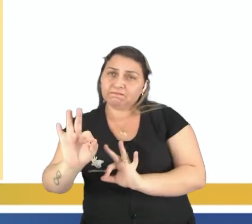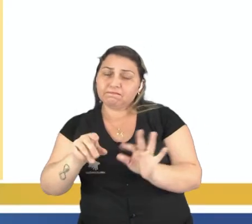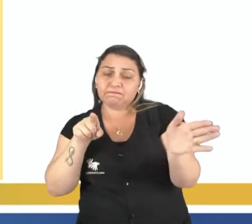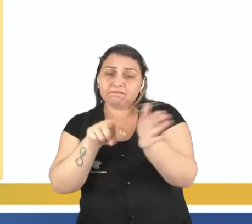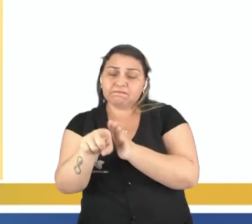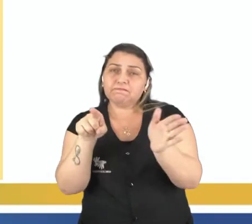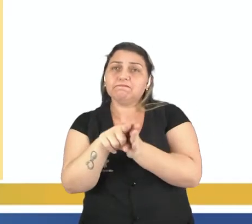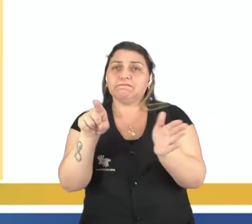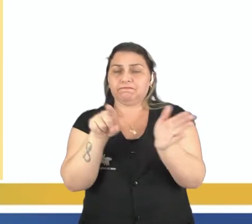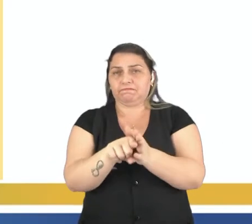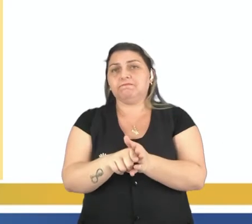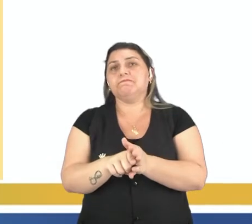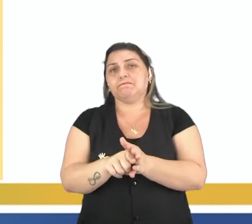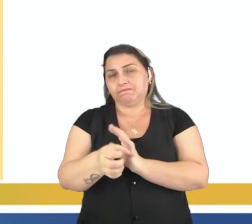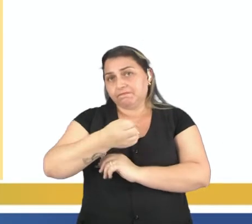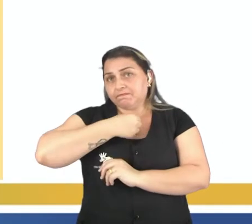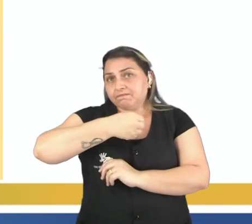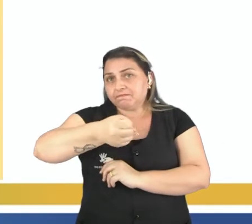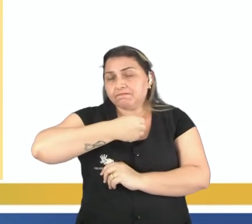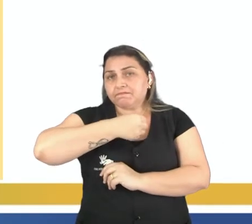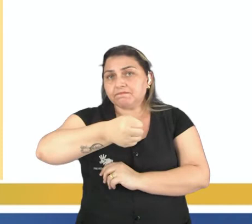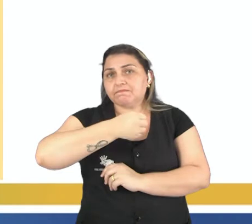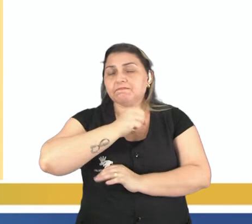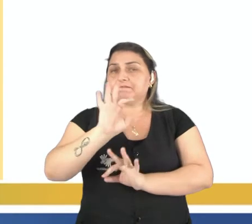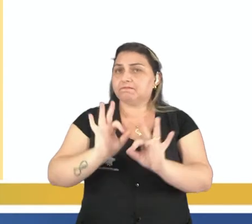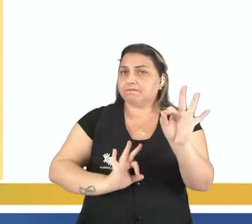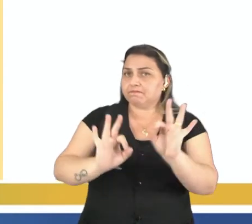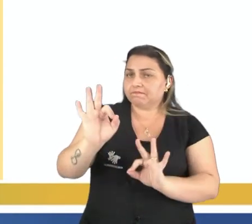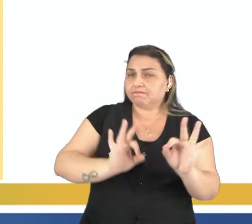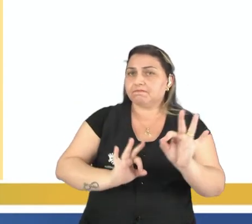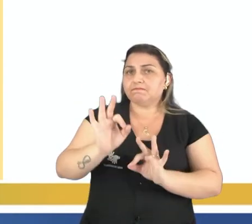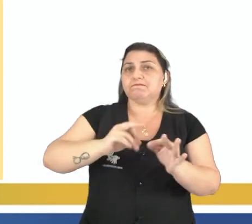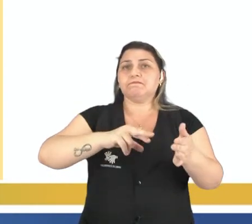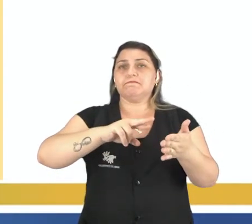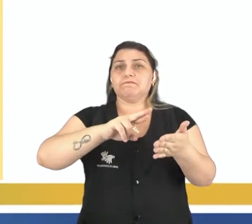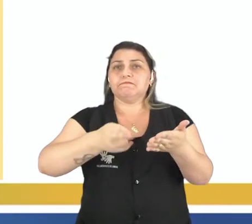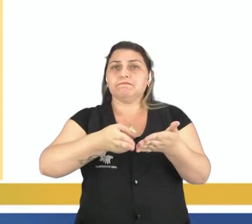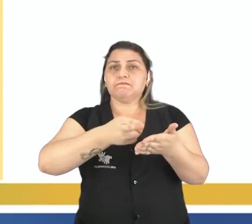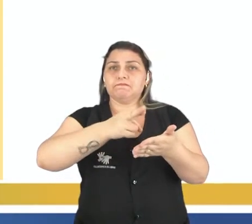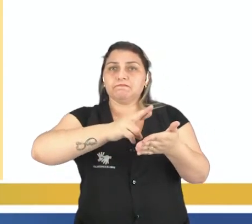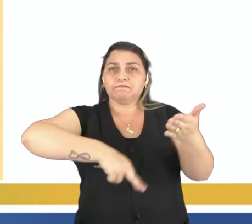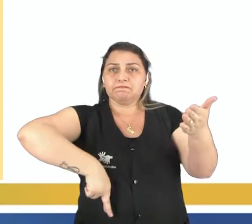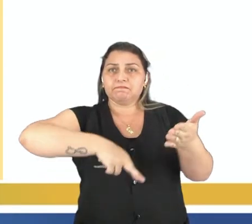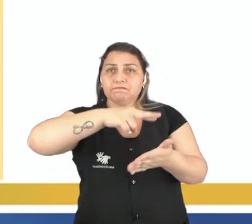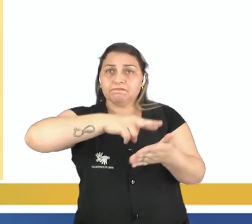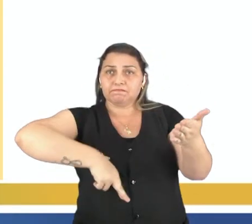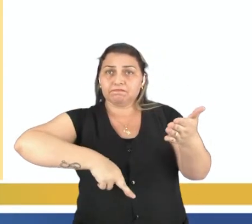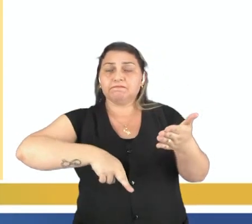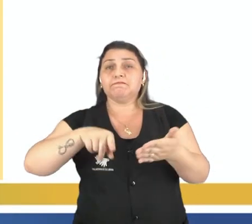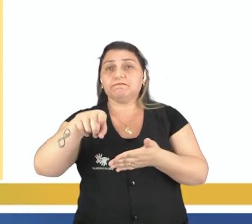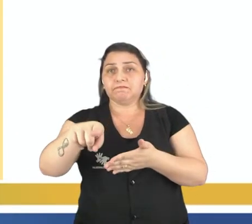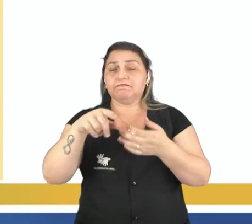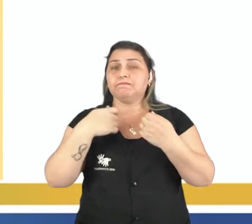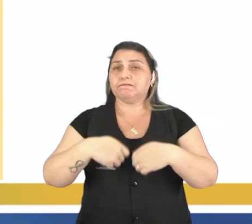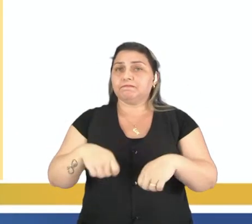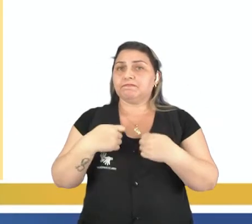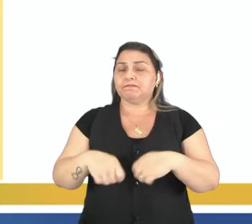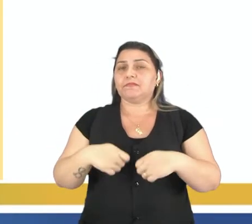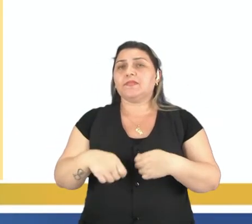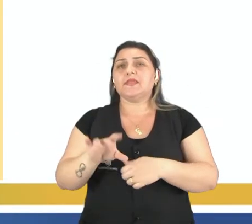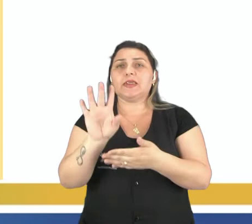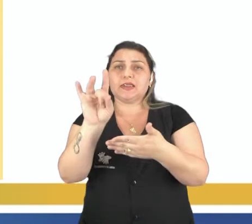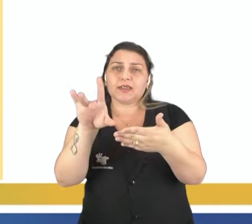perguntas norteadoras da entrevista. Para elaborar o roteiro para a entrevista, você deve considerar o papel que